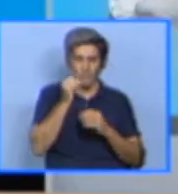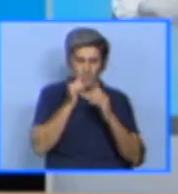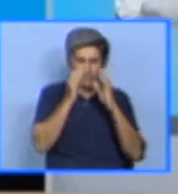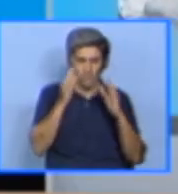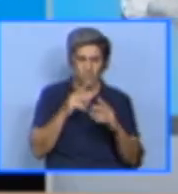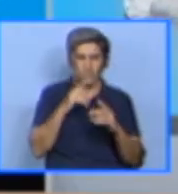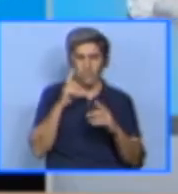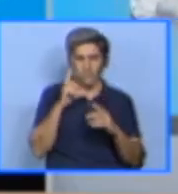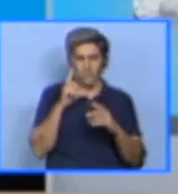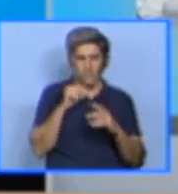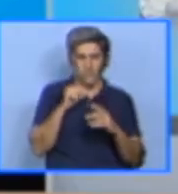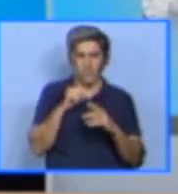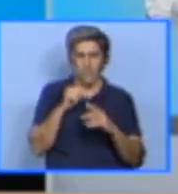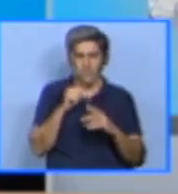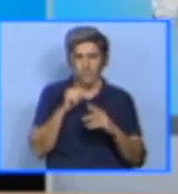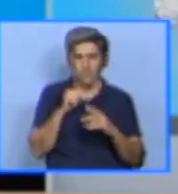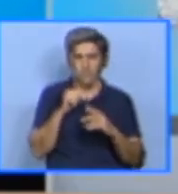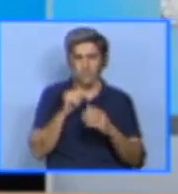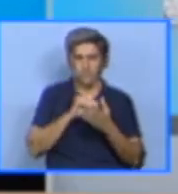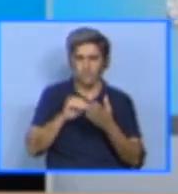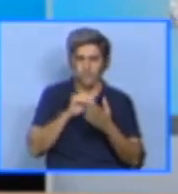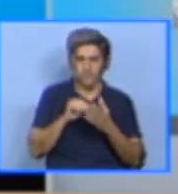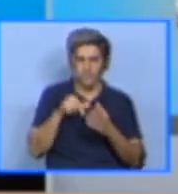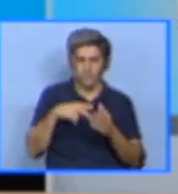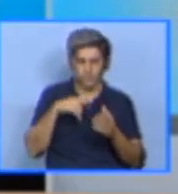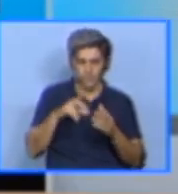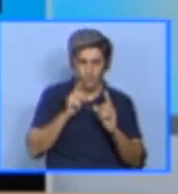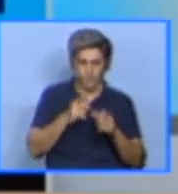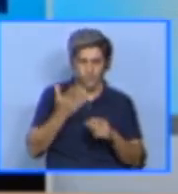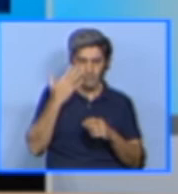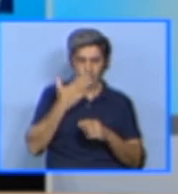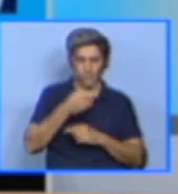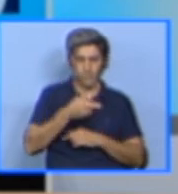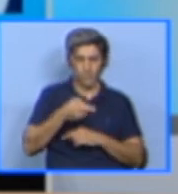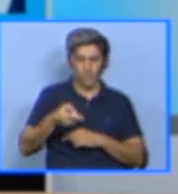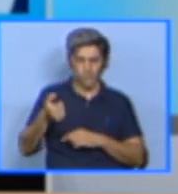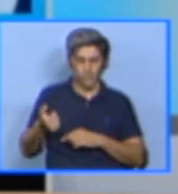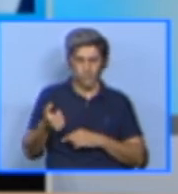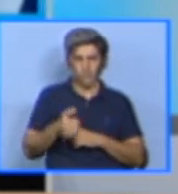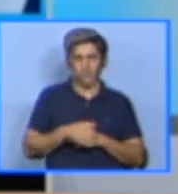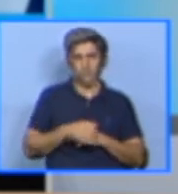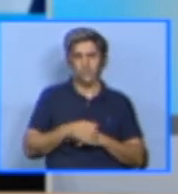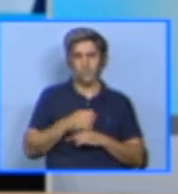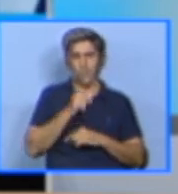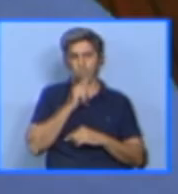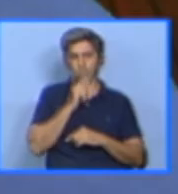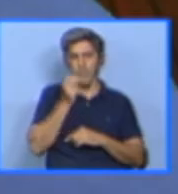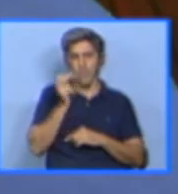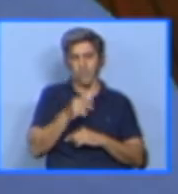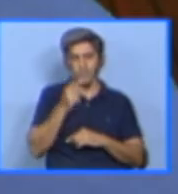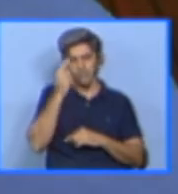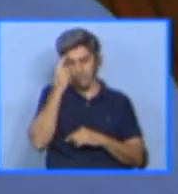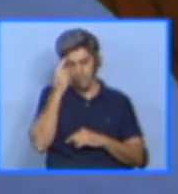houve a oportunidade de dar início a um secretariado aqui em Portugal, em 1995, foi feita